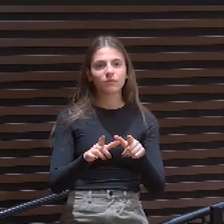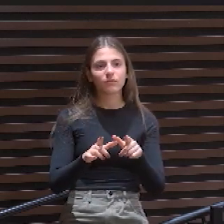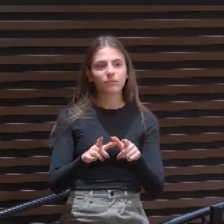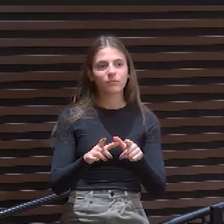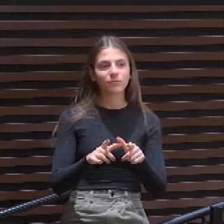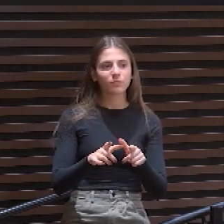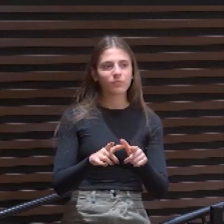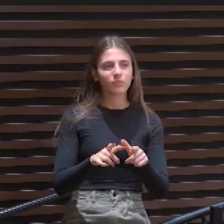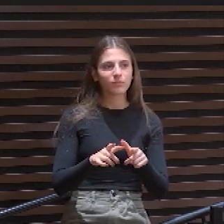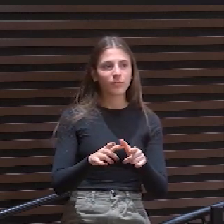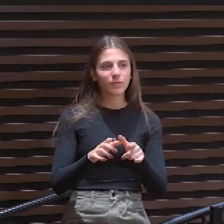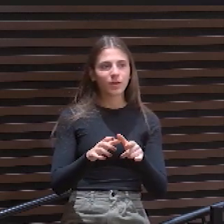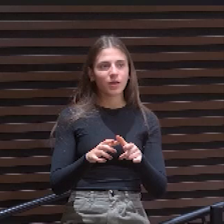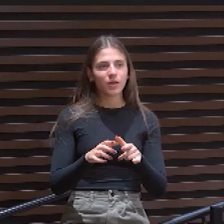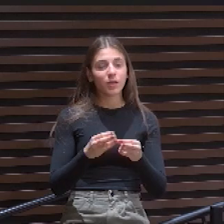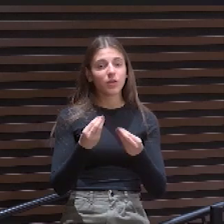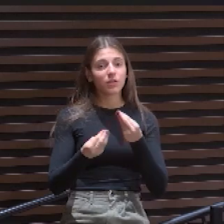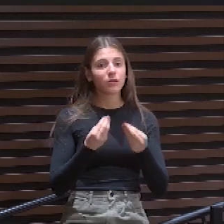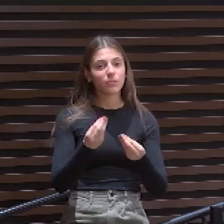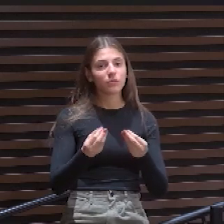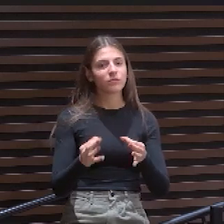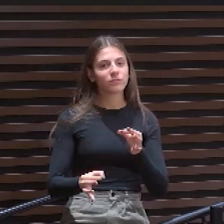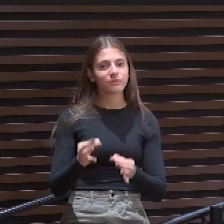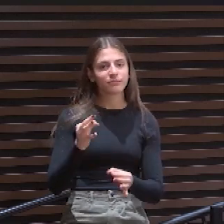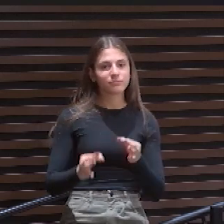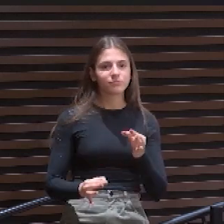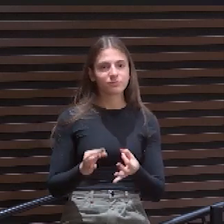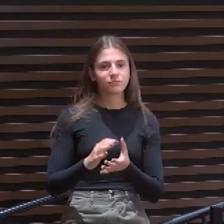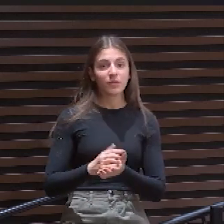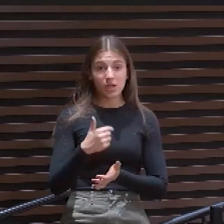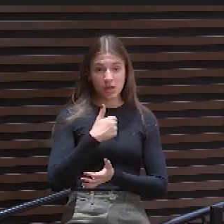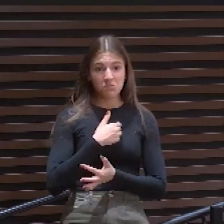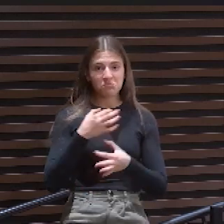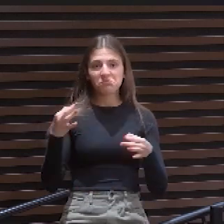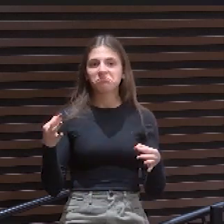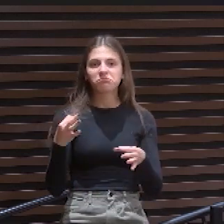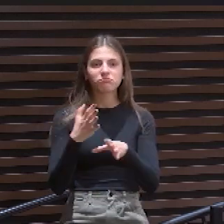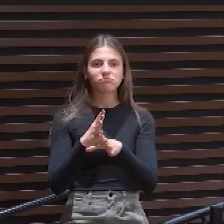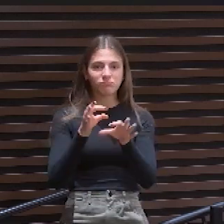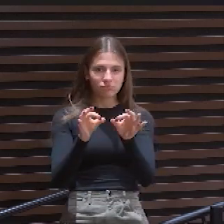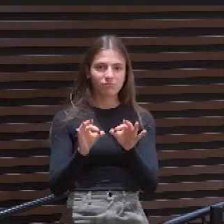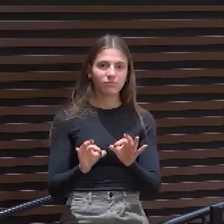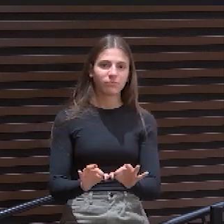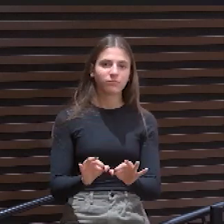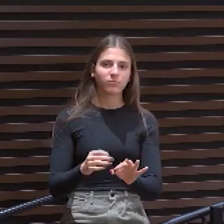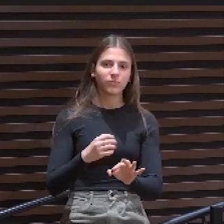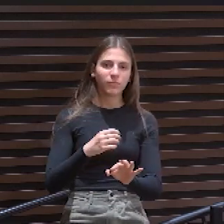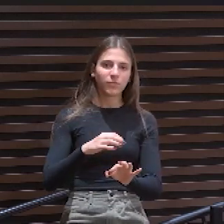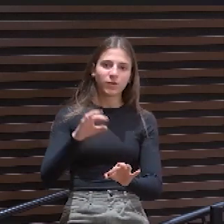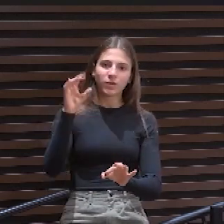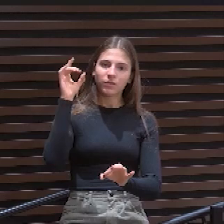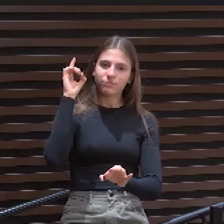compulsão por julgar. Vamos ler? Estou plenamente certo de que aquele